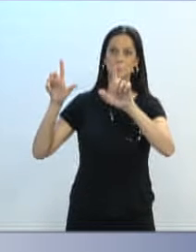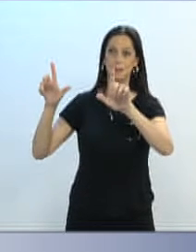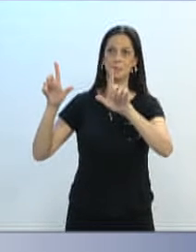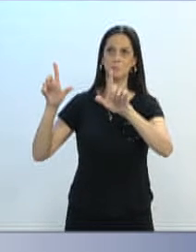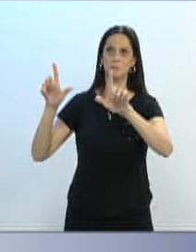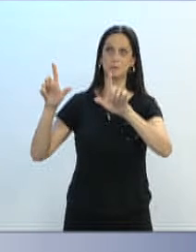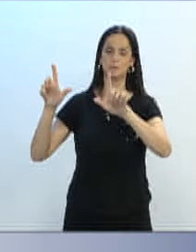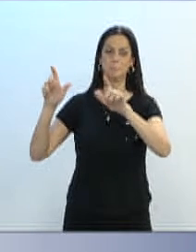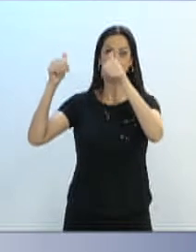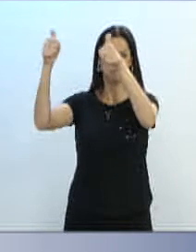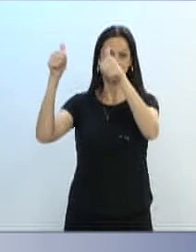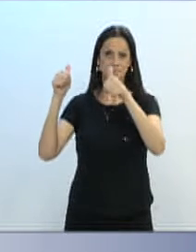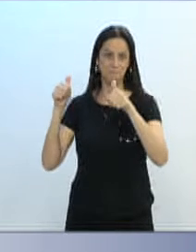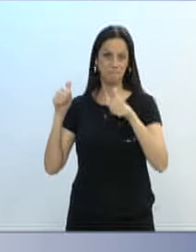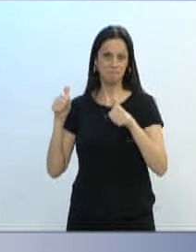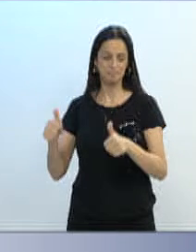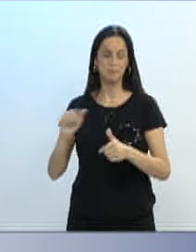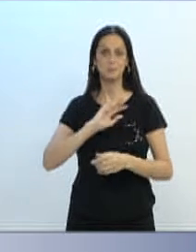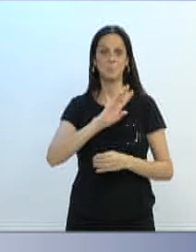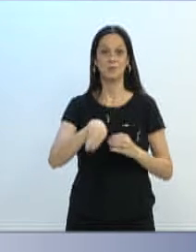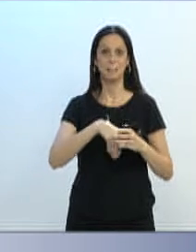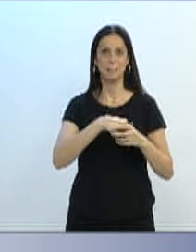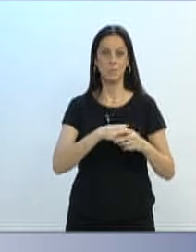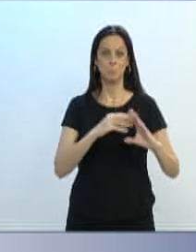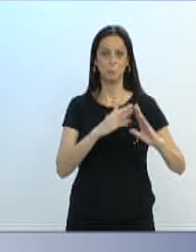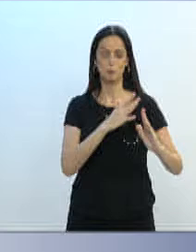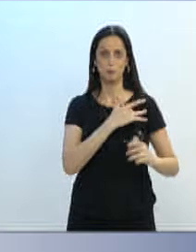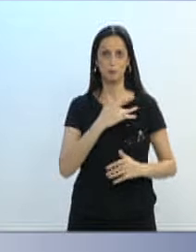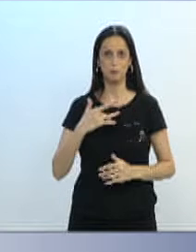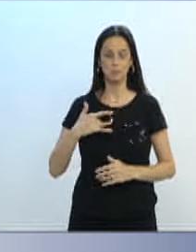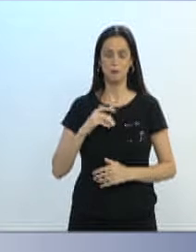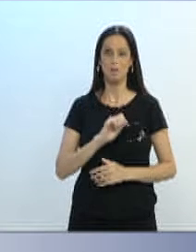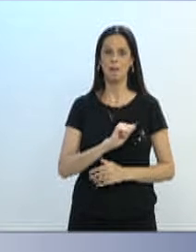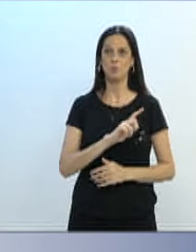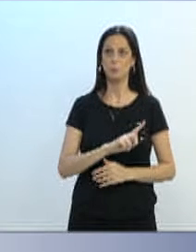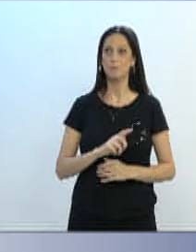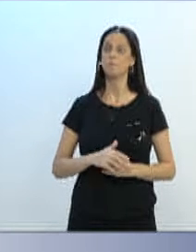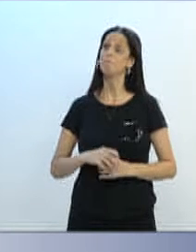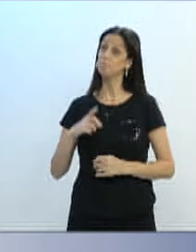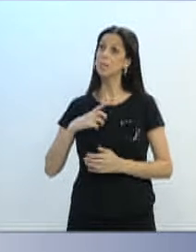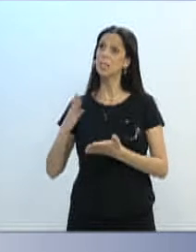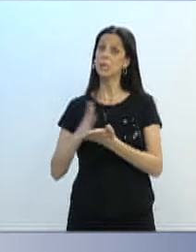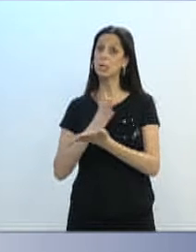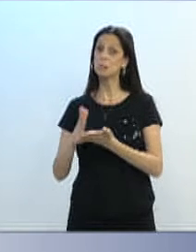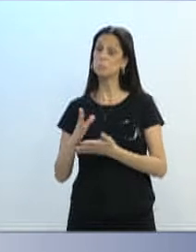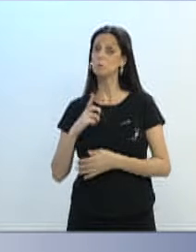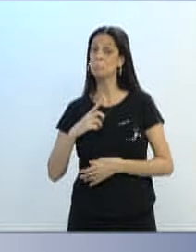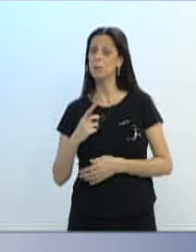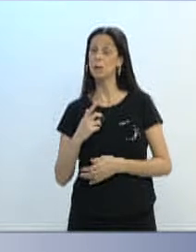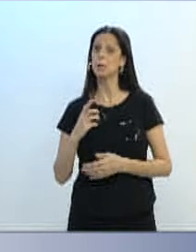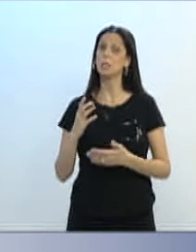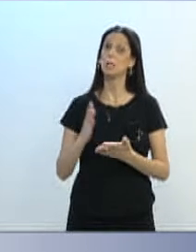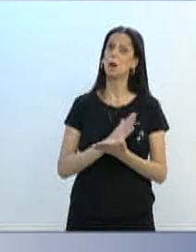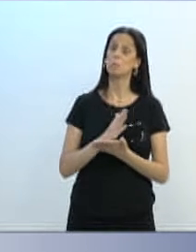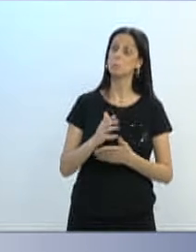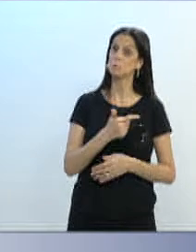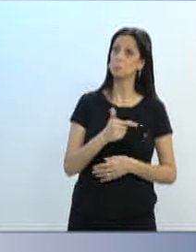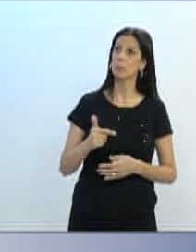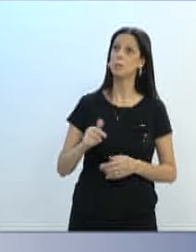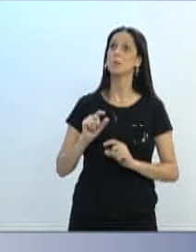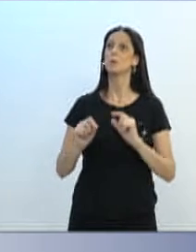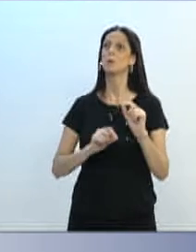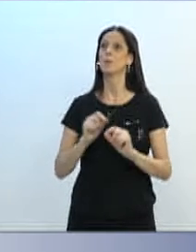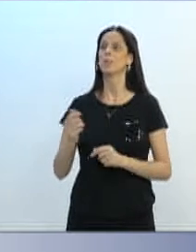nos equipamentos de saúde, as AGs principalmente, em alguns aqui em Blumenau possui e nas cidades aí afora existe, que é o faltômetro,